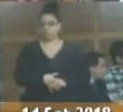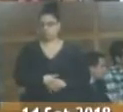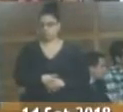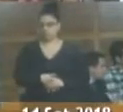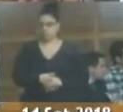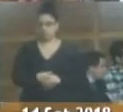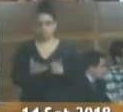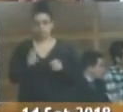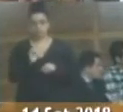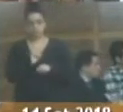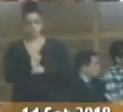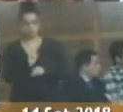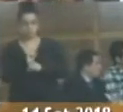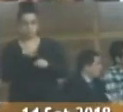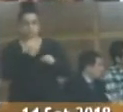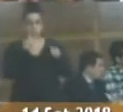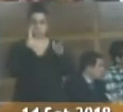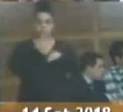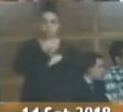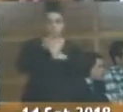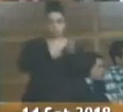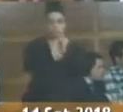vamos fazer mais questionamentos à Enel.